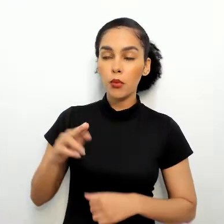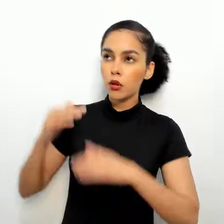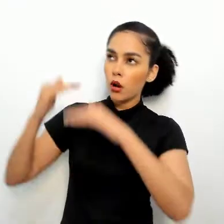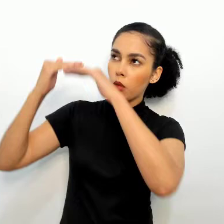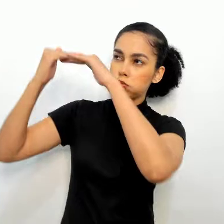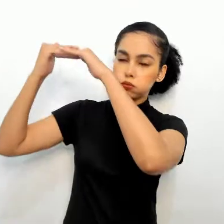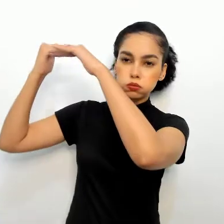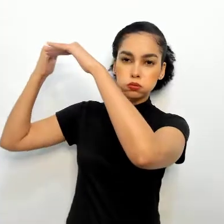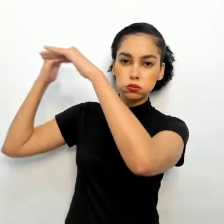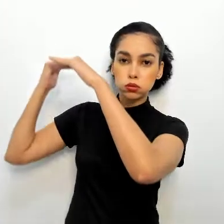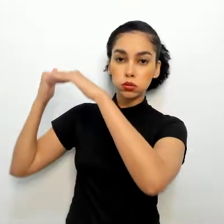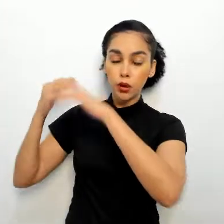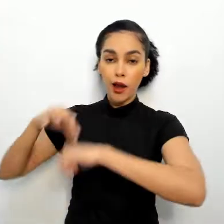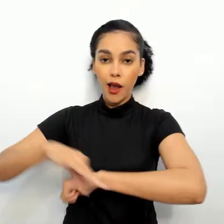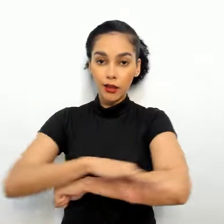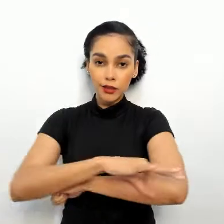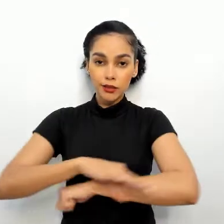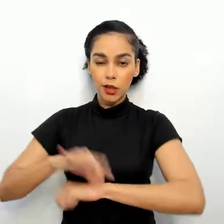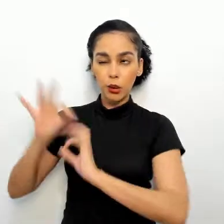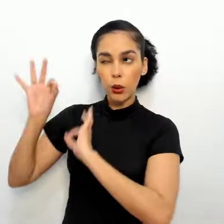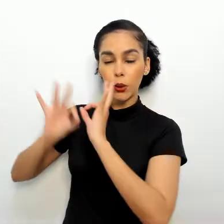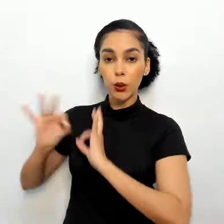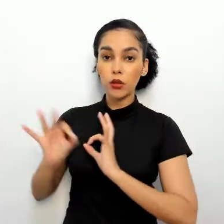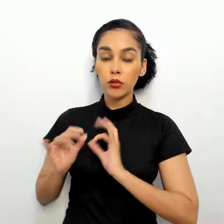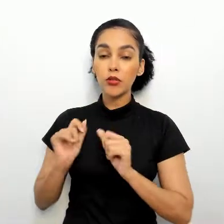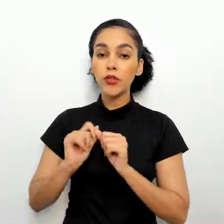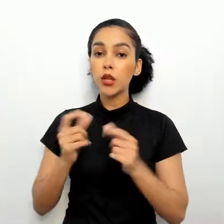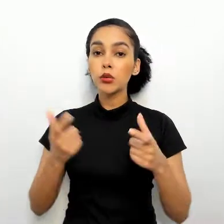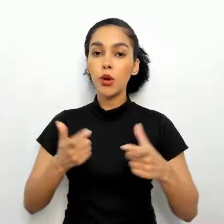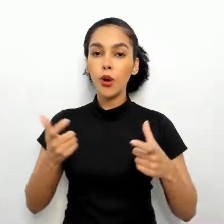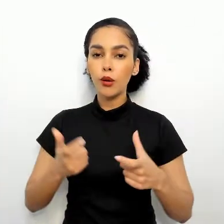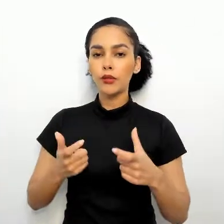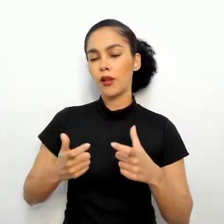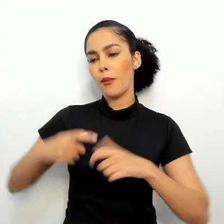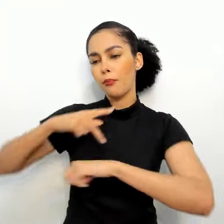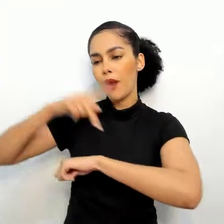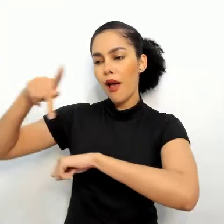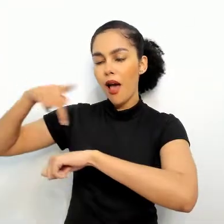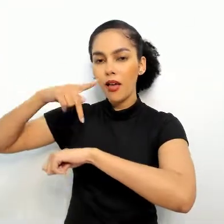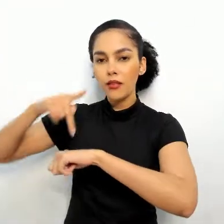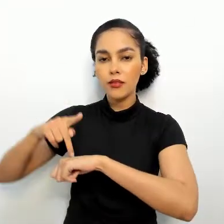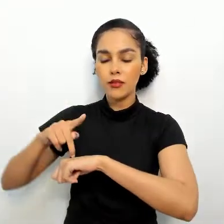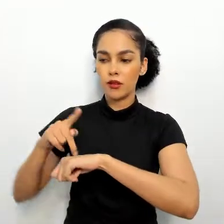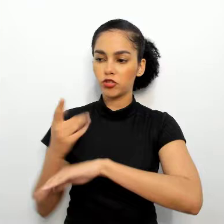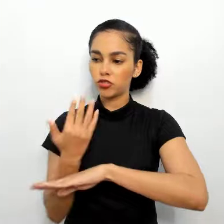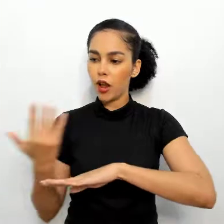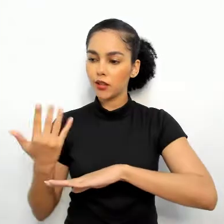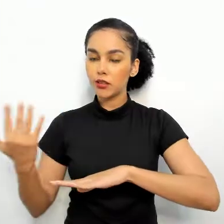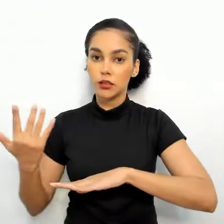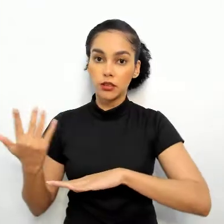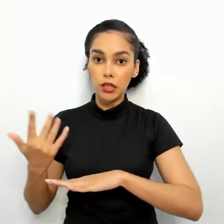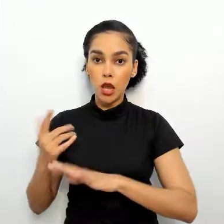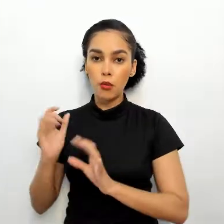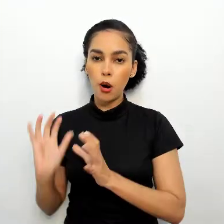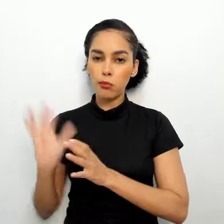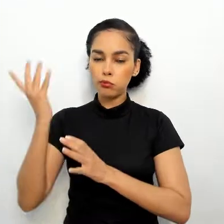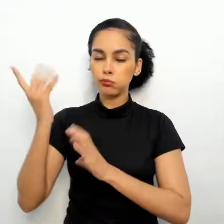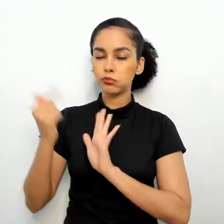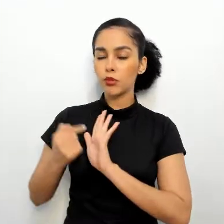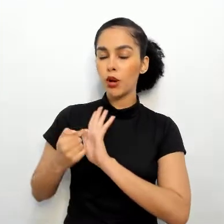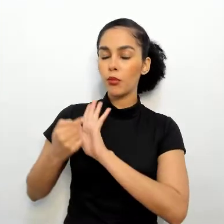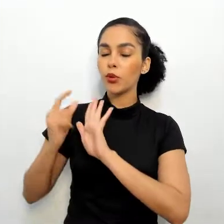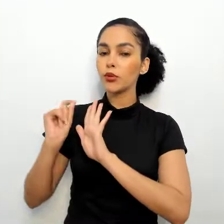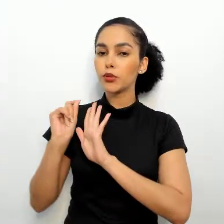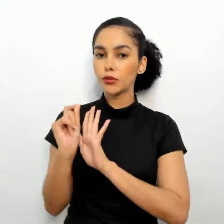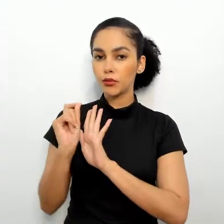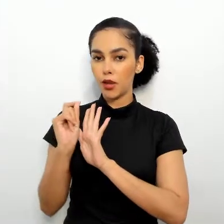projetada por arquitetos, comumente em praças e jardins, para criar um ambiente para pessoas ou plantas, no qual